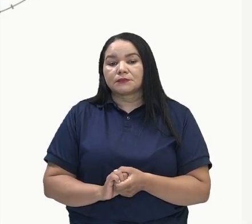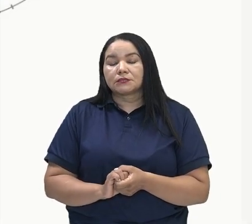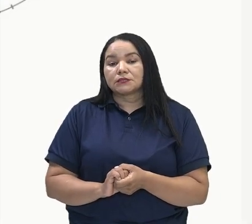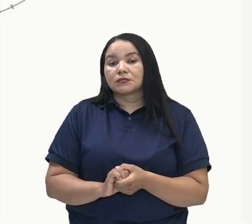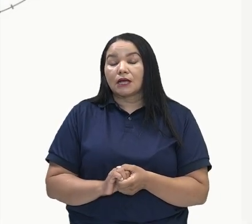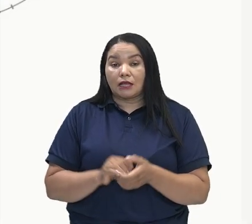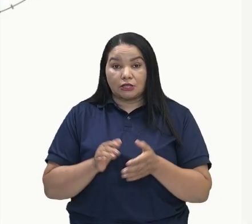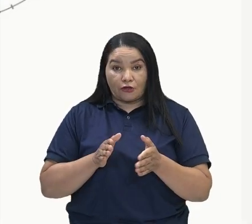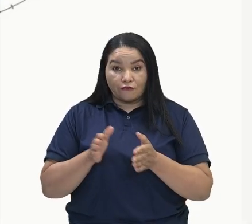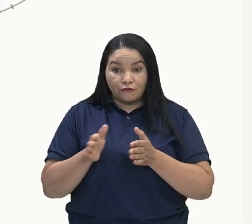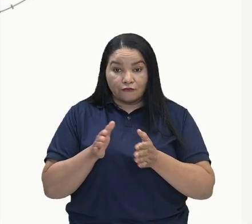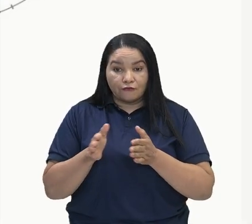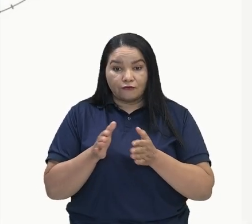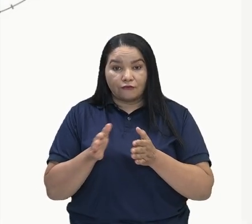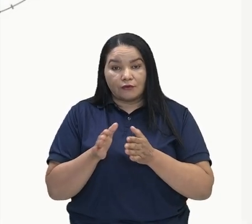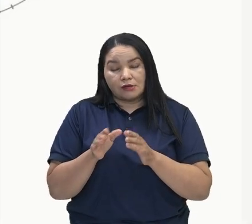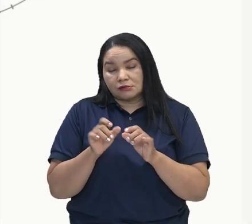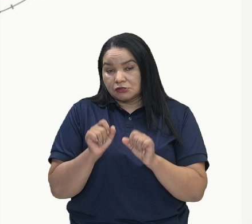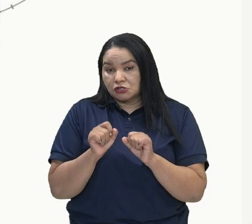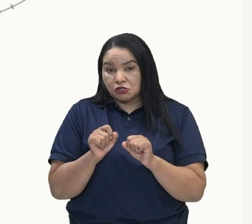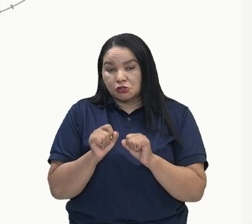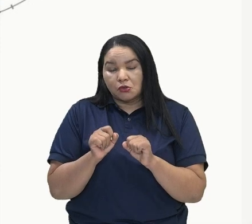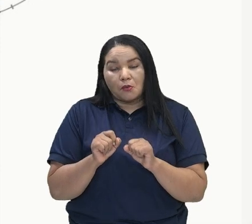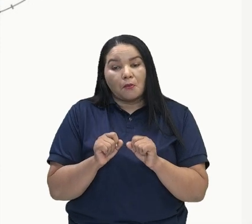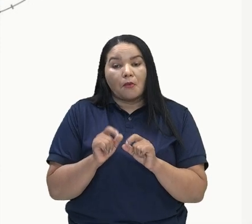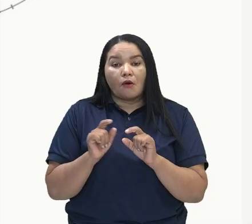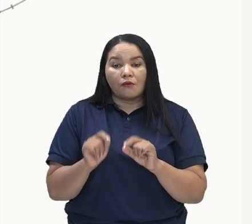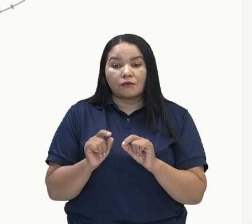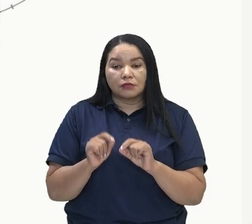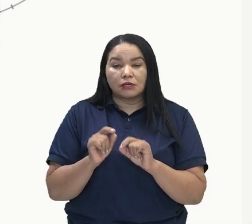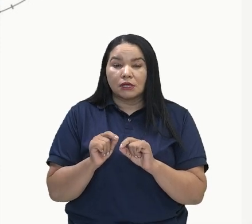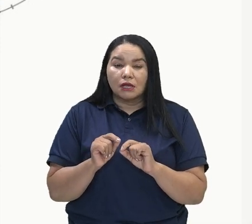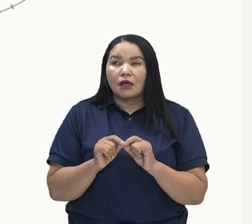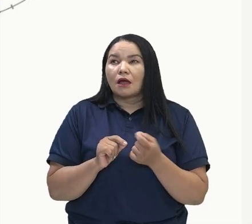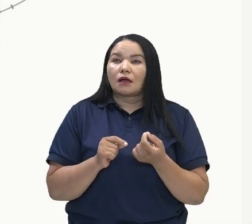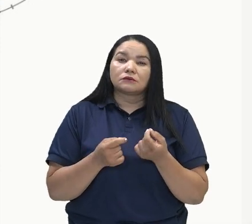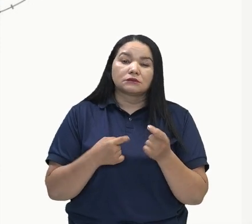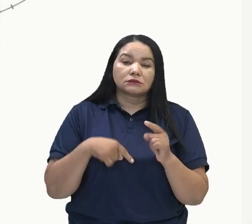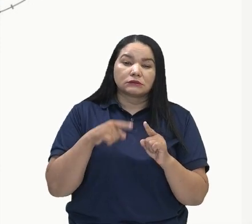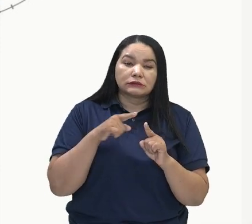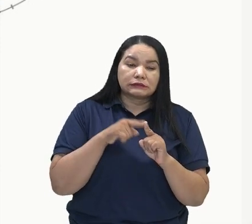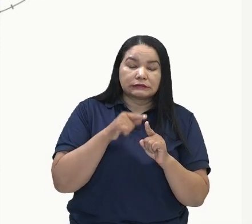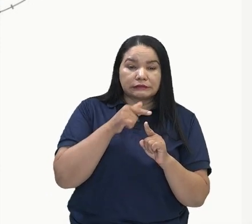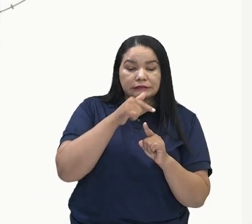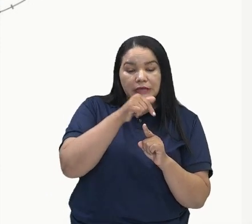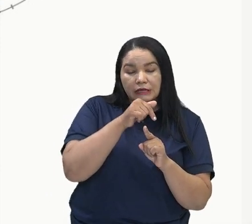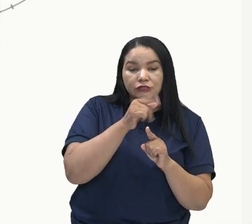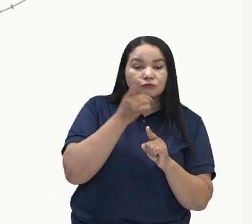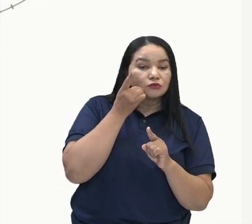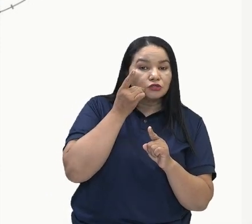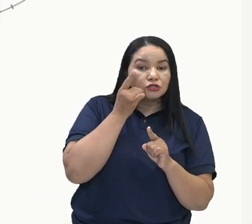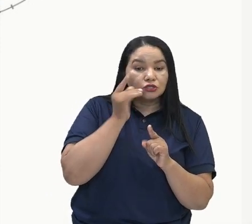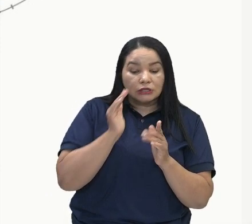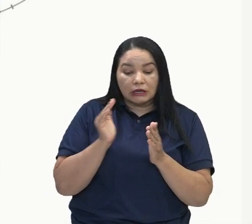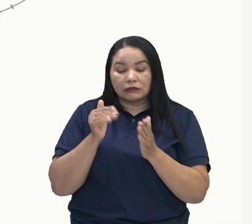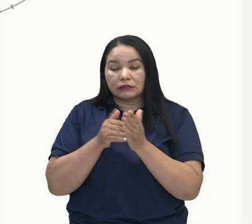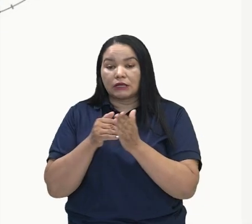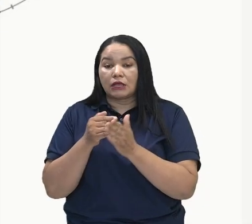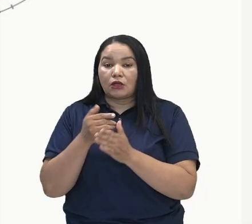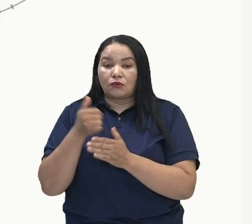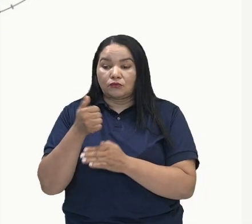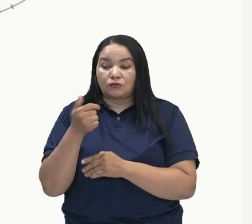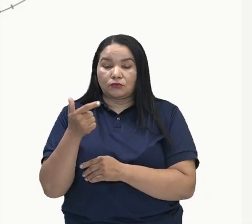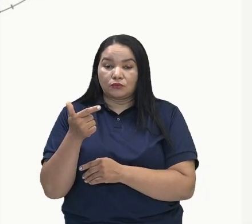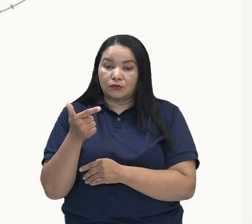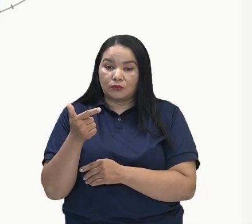fase proliferativa, né, que vai aqui do 7º dia em média até o 12º dia, é quando esse